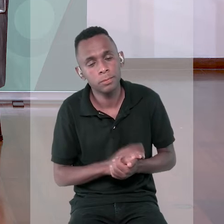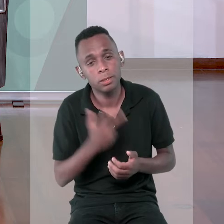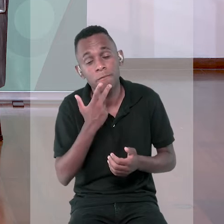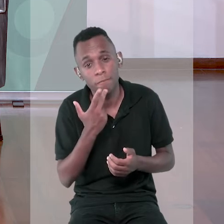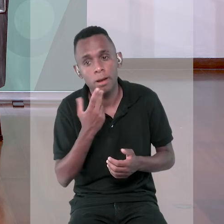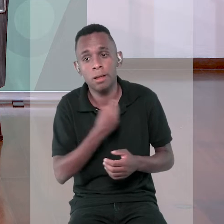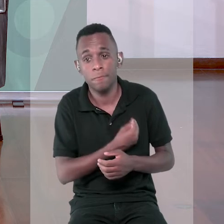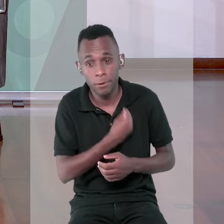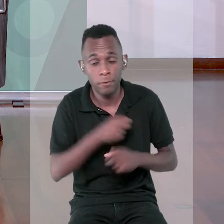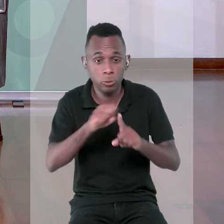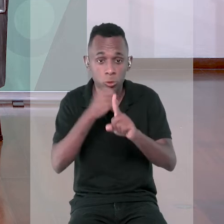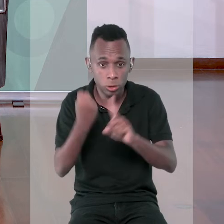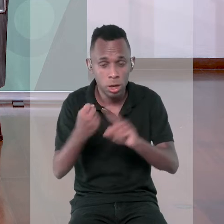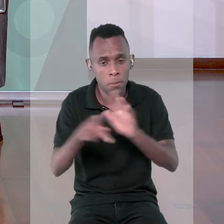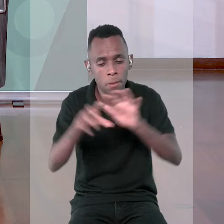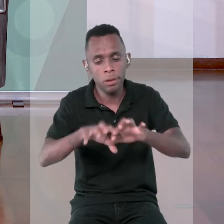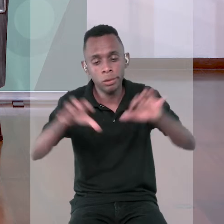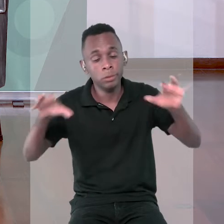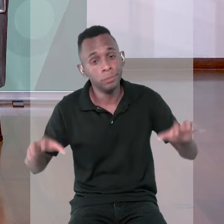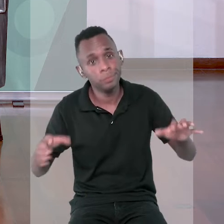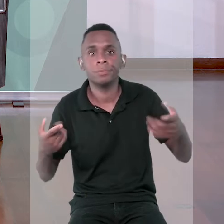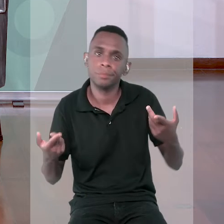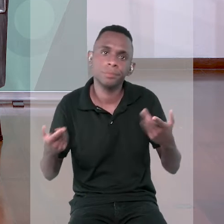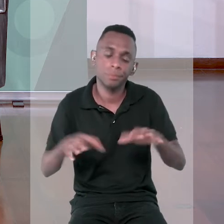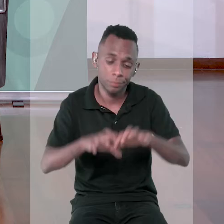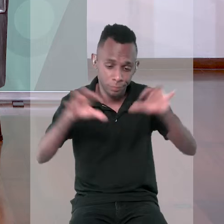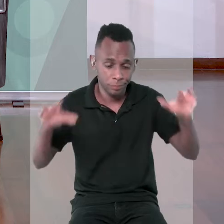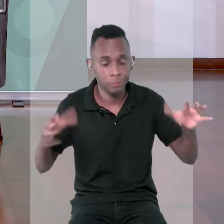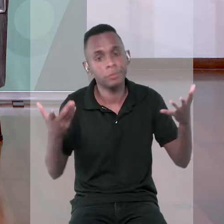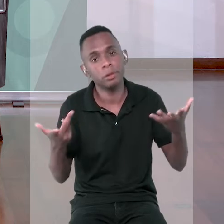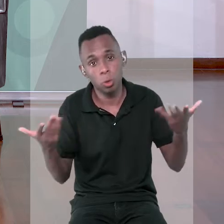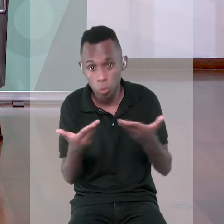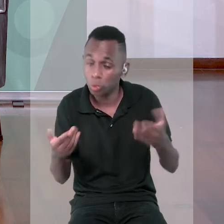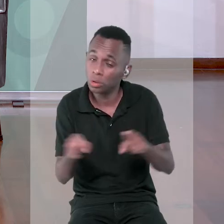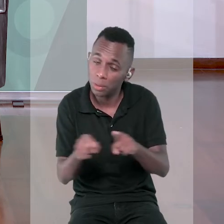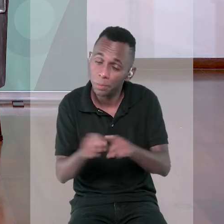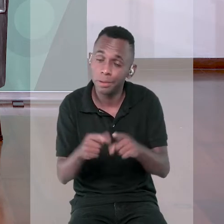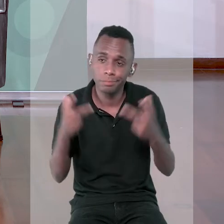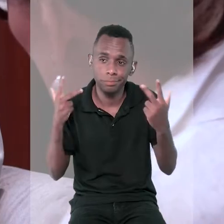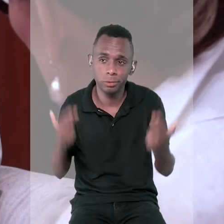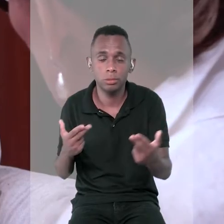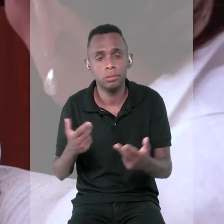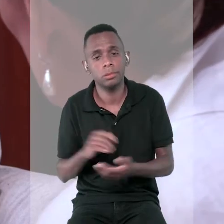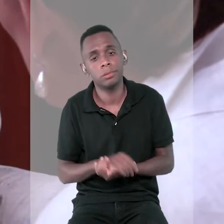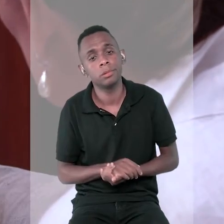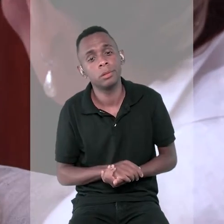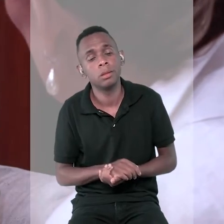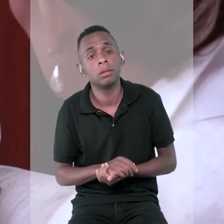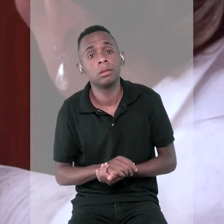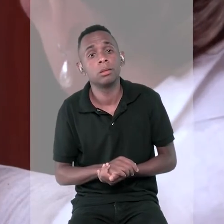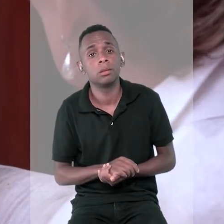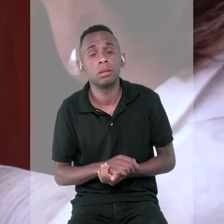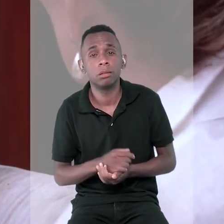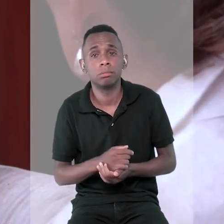Você fala que elas viviam em sociedades polarizadas, né? Nós estamos falando da polarização hoje, e é o que a Isabelle fala. Na época